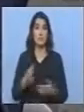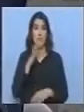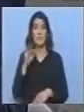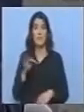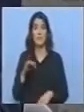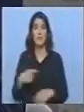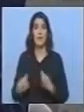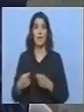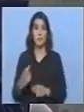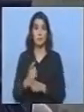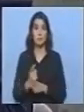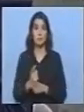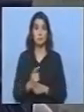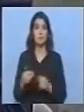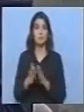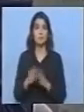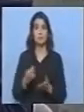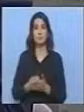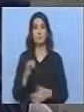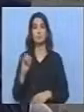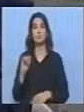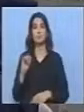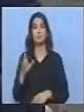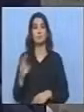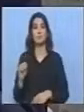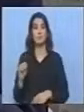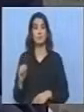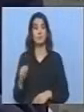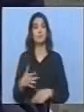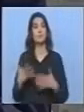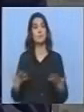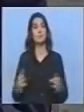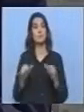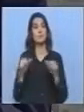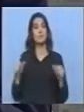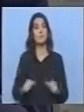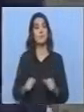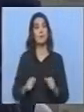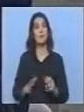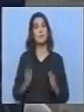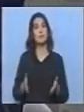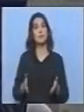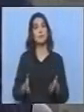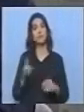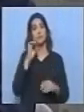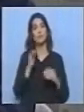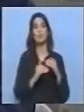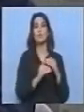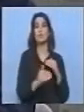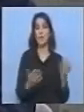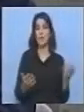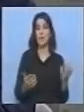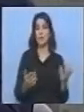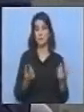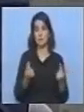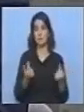famílias, para todos aqueles que pagam IRS. E, portanto, o sistema tem que ser um sistema mais sustentável, obviamente, do ponto de vista